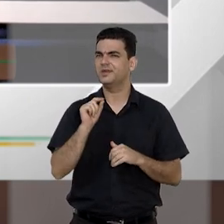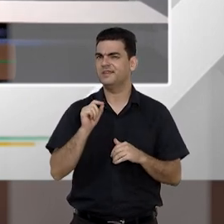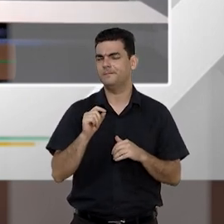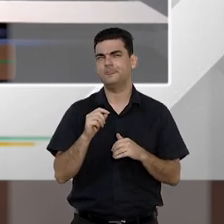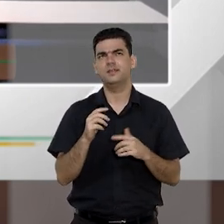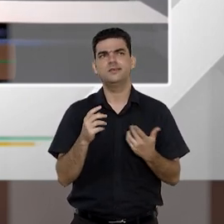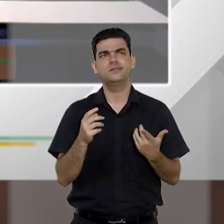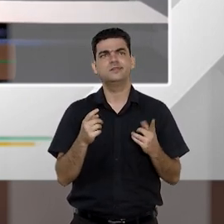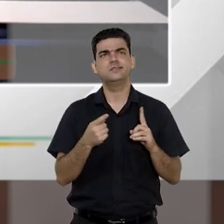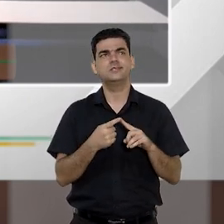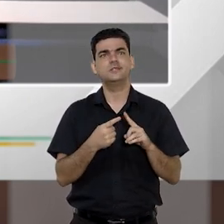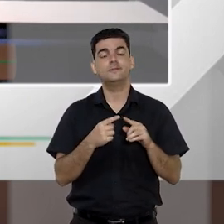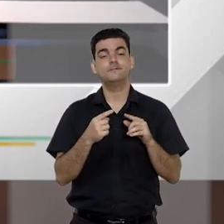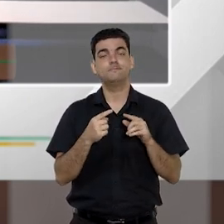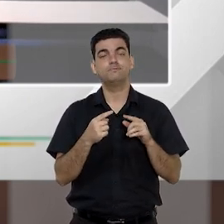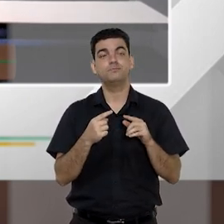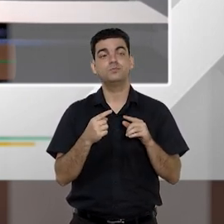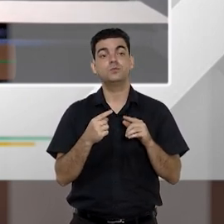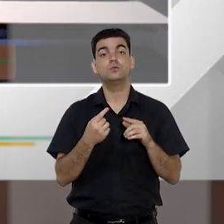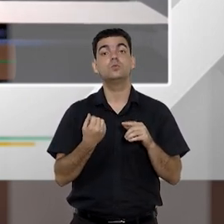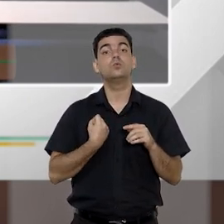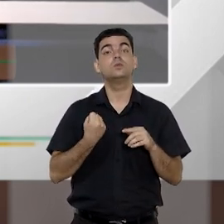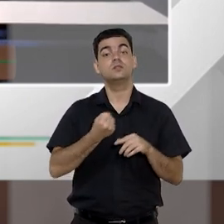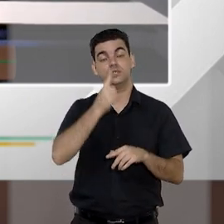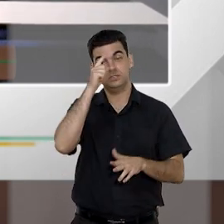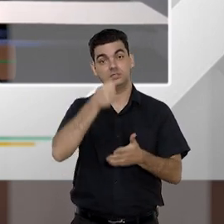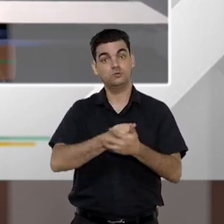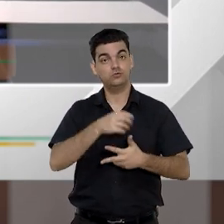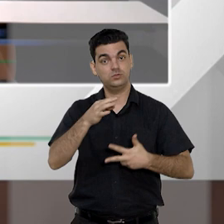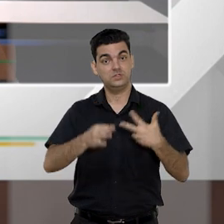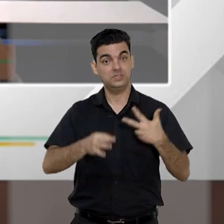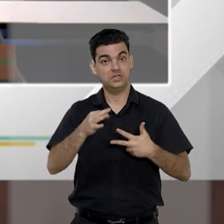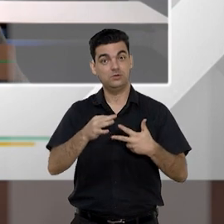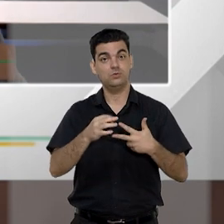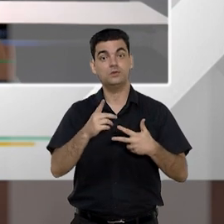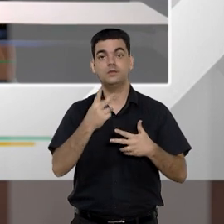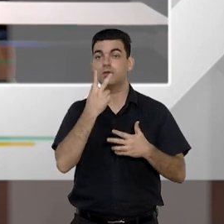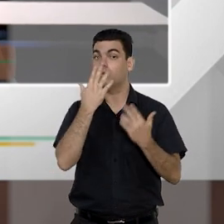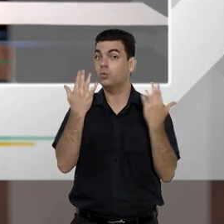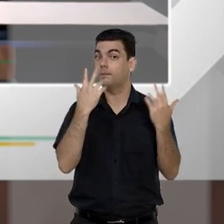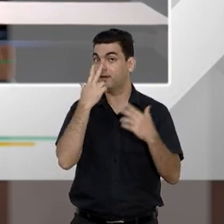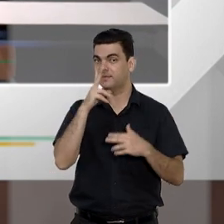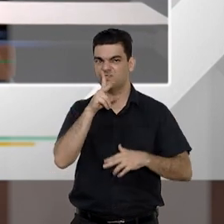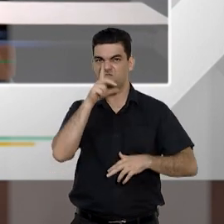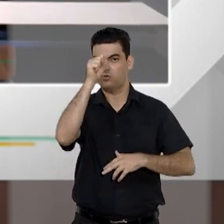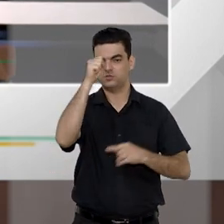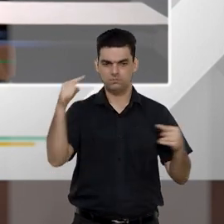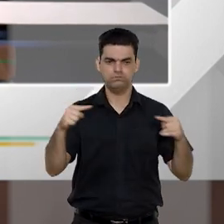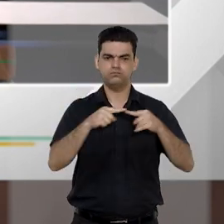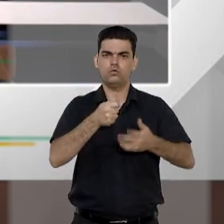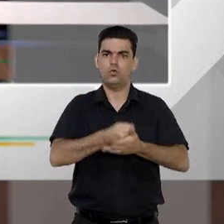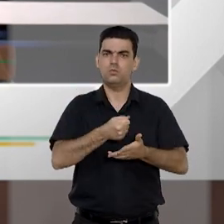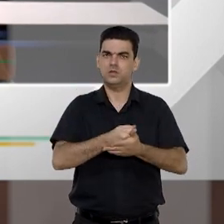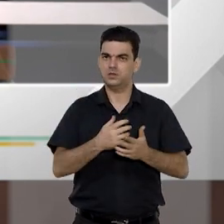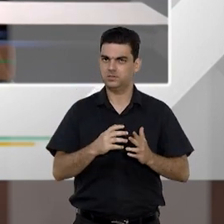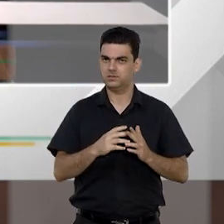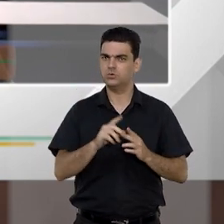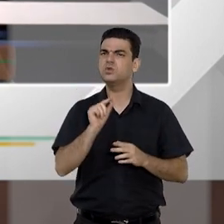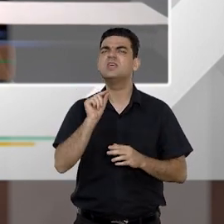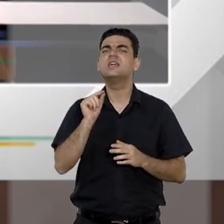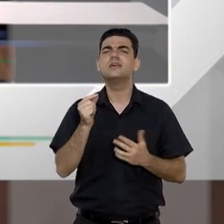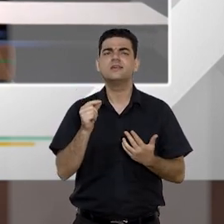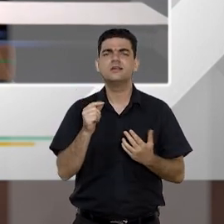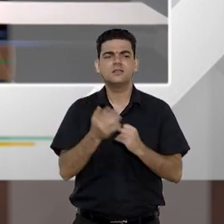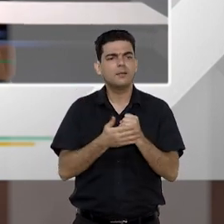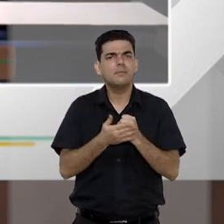processuais, entre os quais está a ampliação do número de decisões judiciais com força